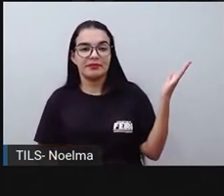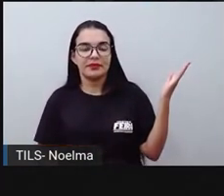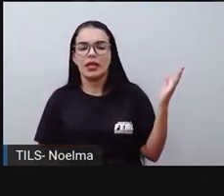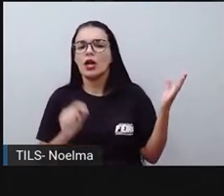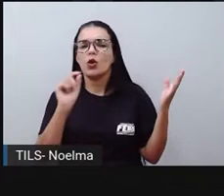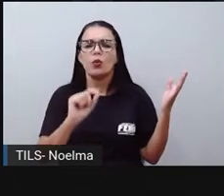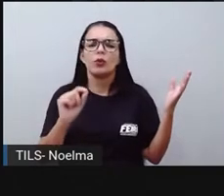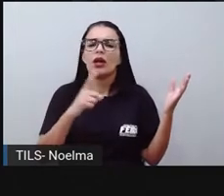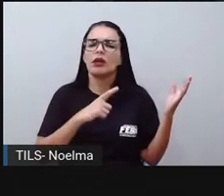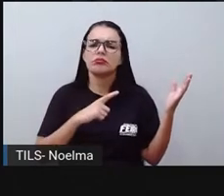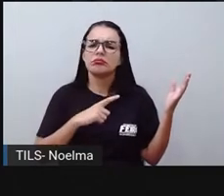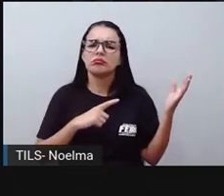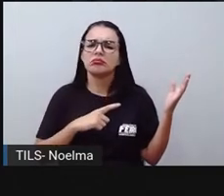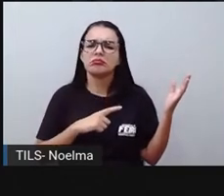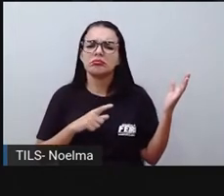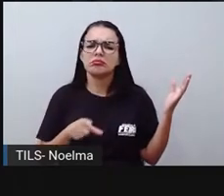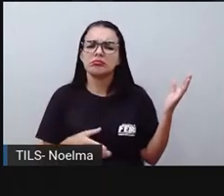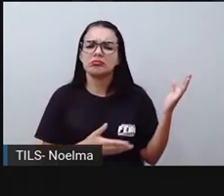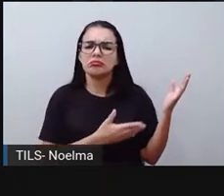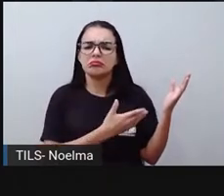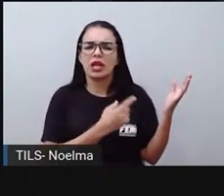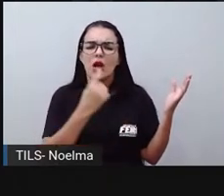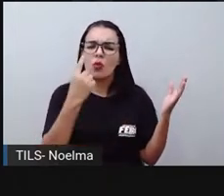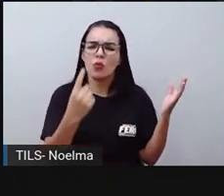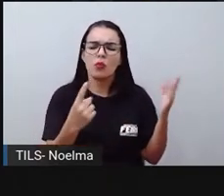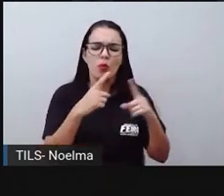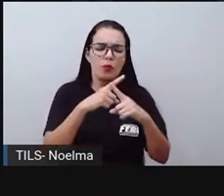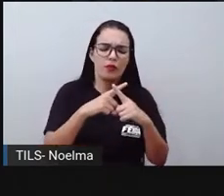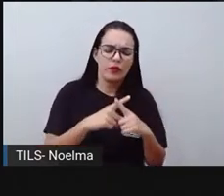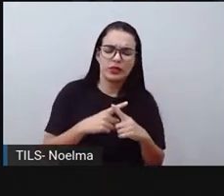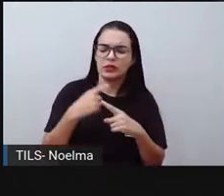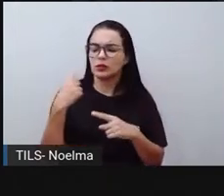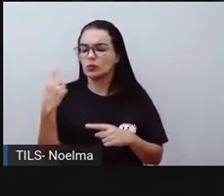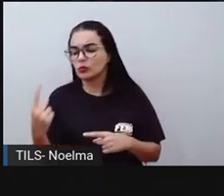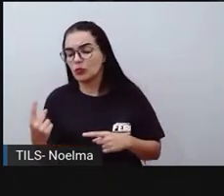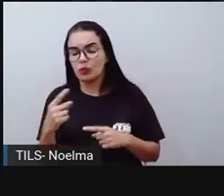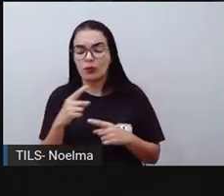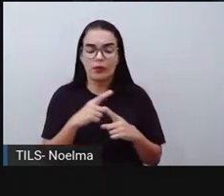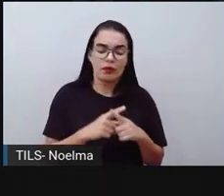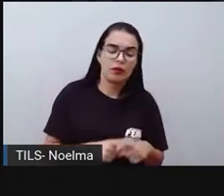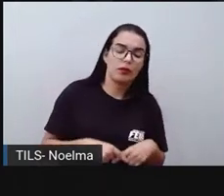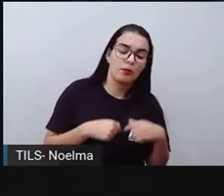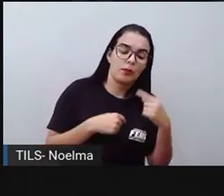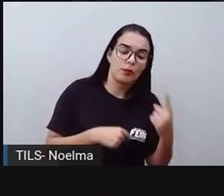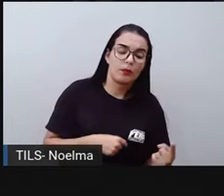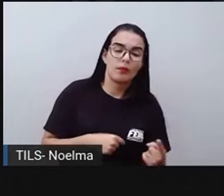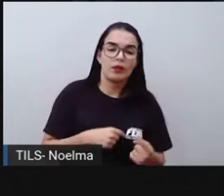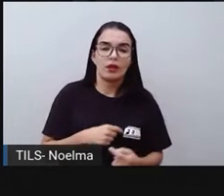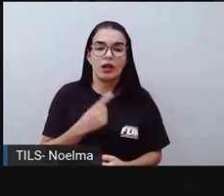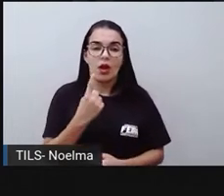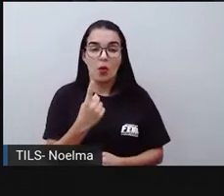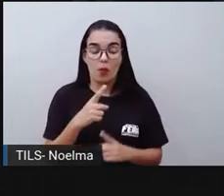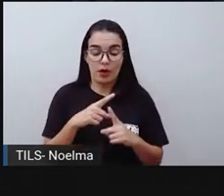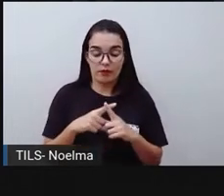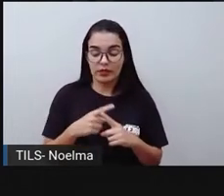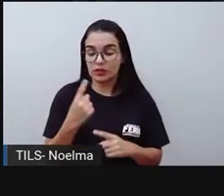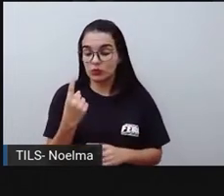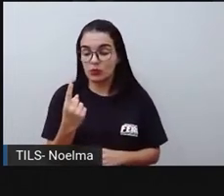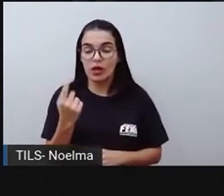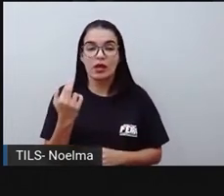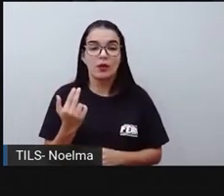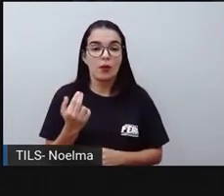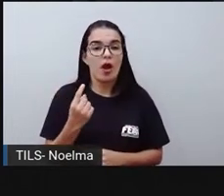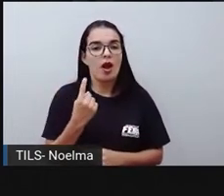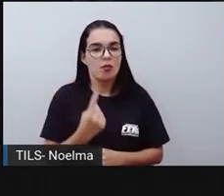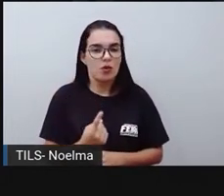que consiste essa tabuada? A gente vai multiplicando um número por outro, encontrando o resultado. Ó, uma vezes